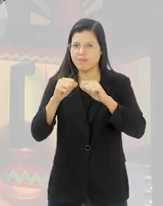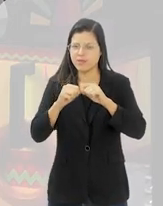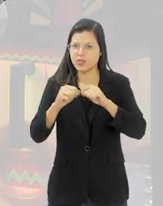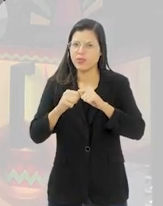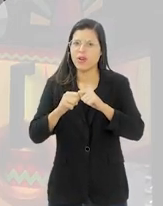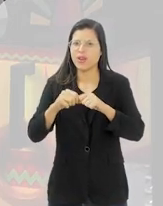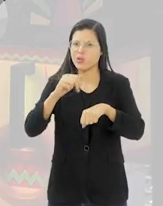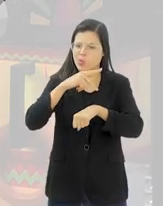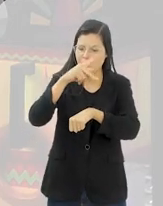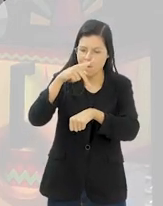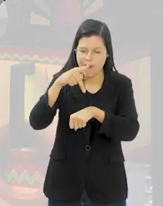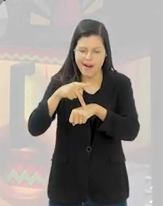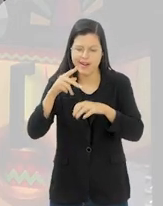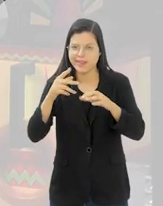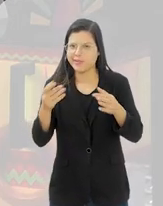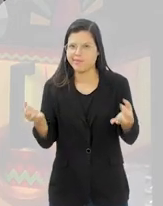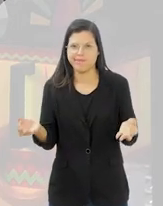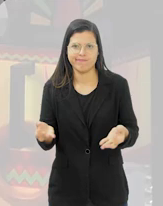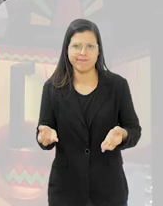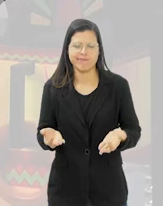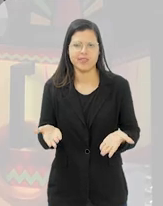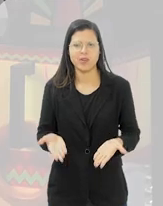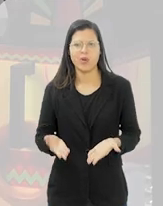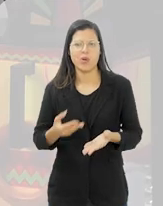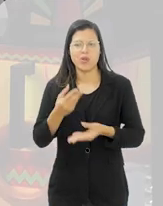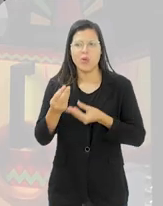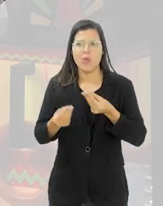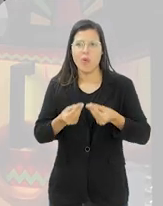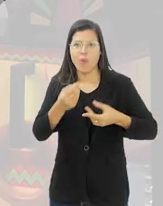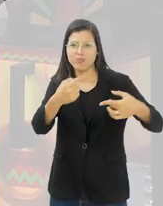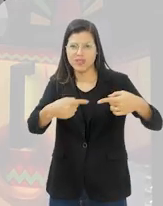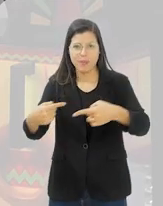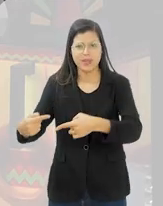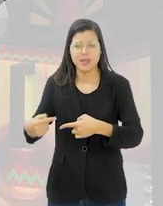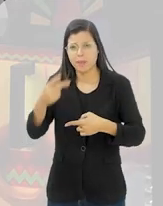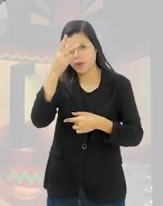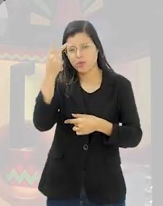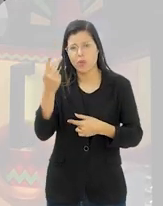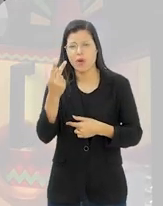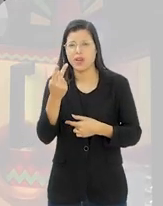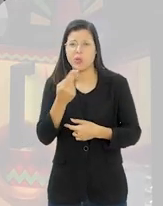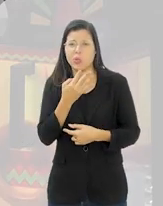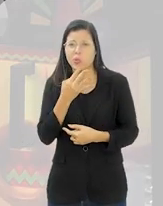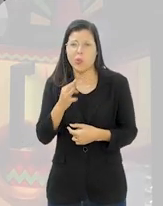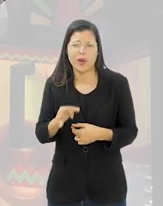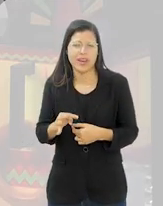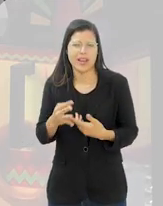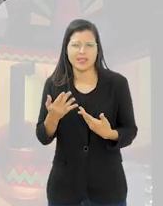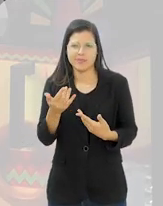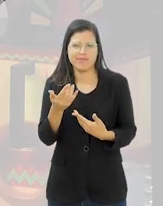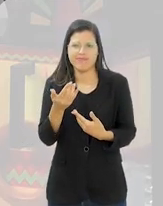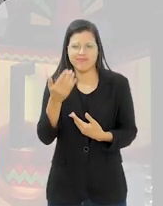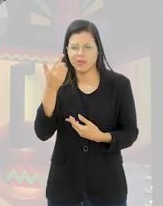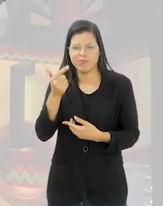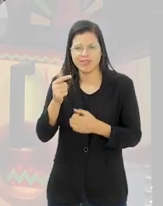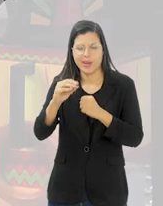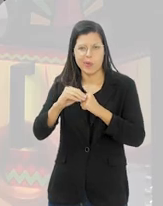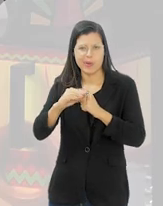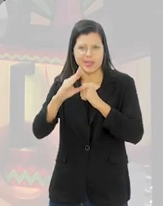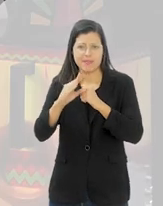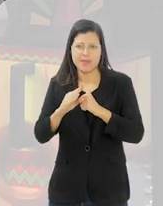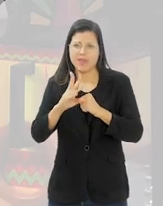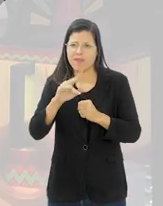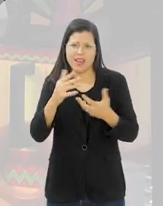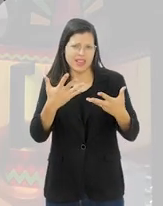decente, né? Então, como que você vai discutir com uma pessoa que não teve acesso ao conhecimento? Ela vai aceitar qualquer coisa. E nós que